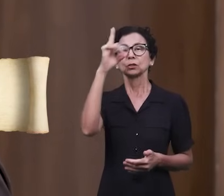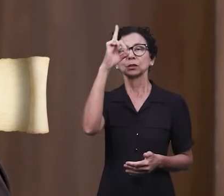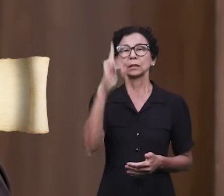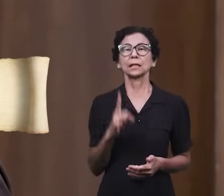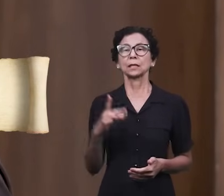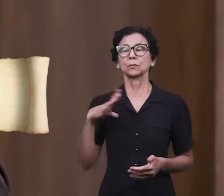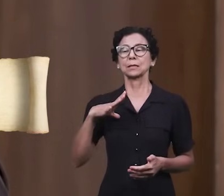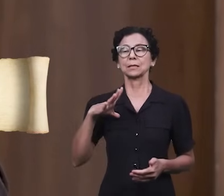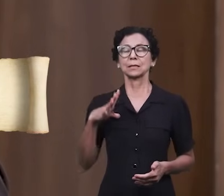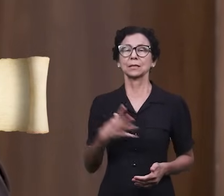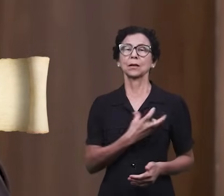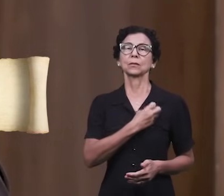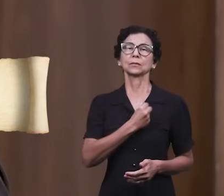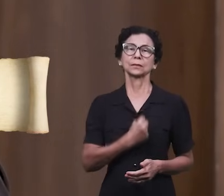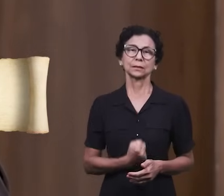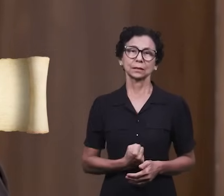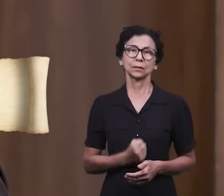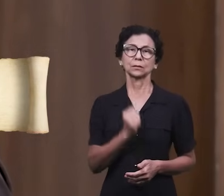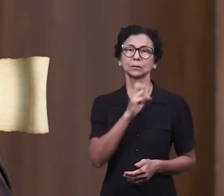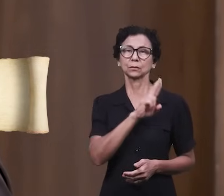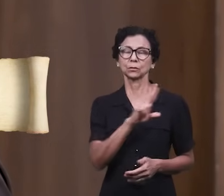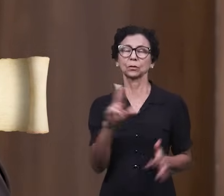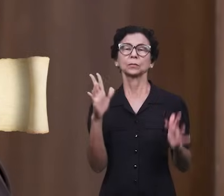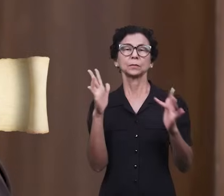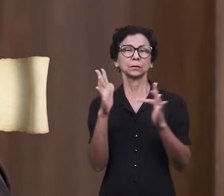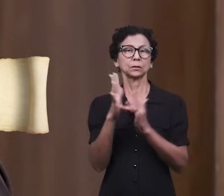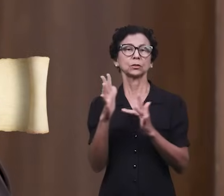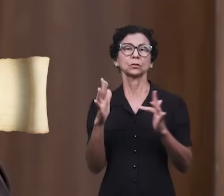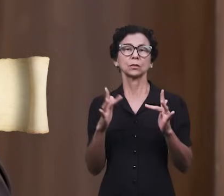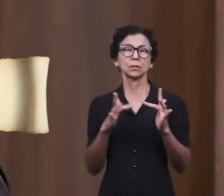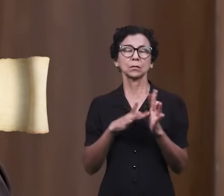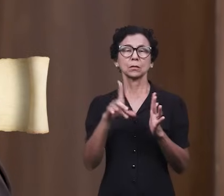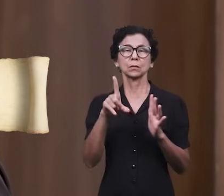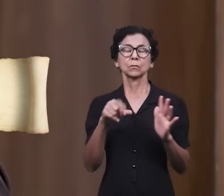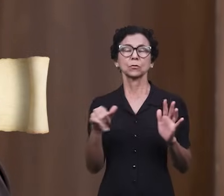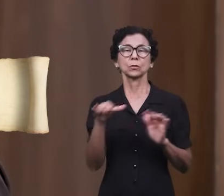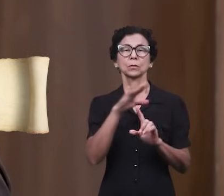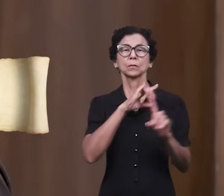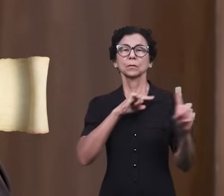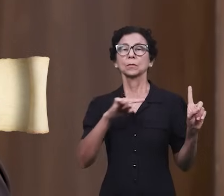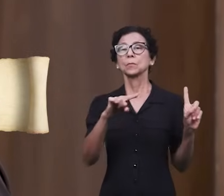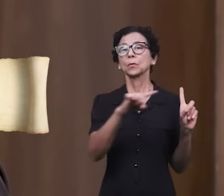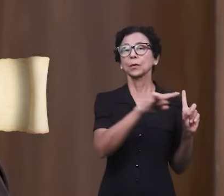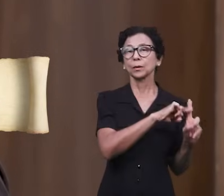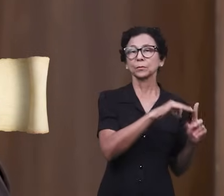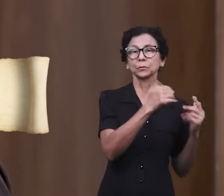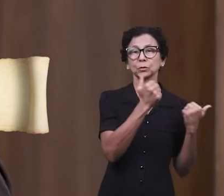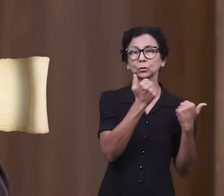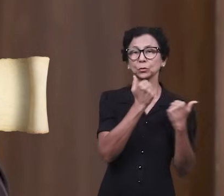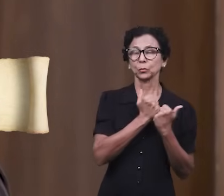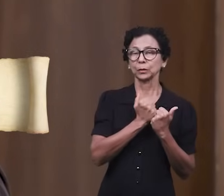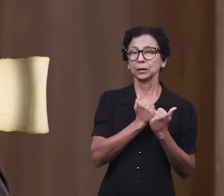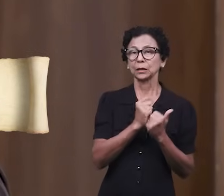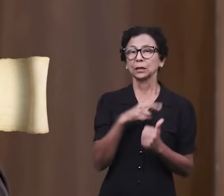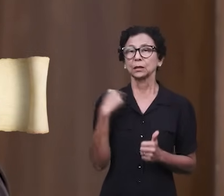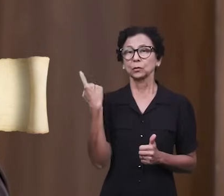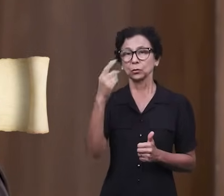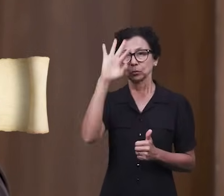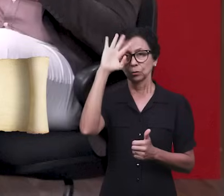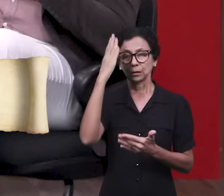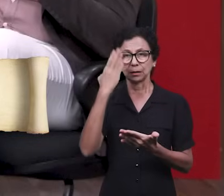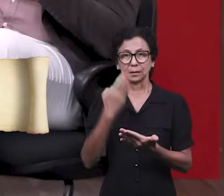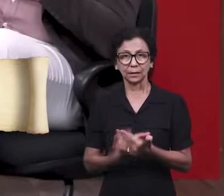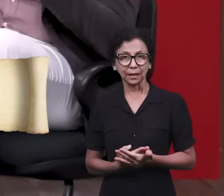aberta através do Senhor Jesus, e todo aquele que nele crê não perece, mas tem a vida